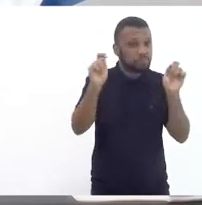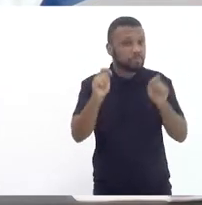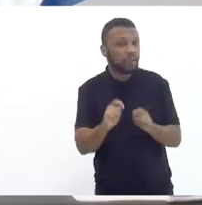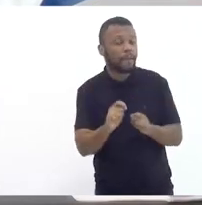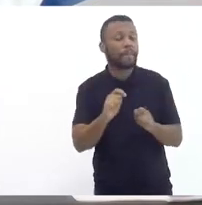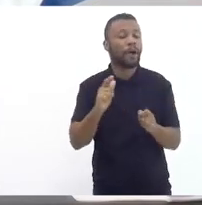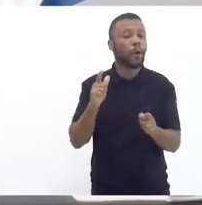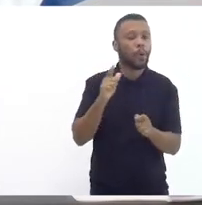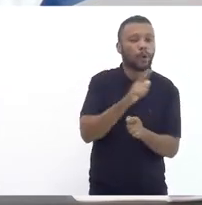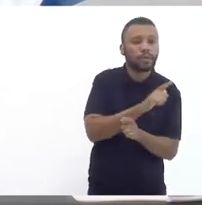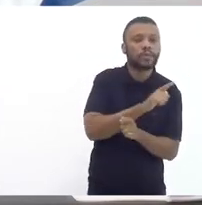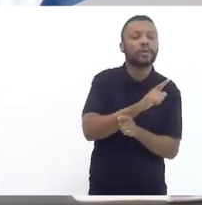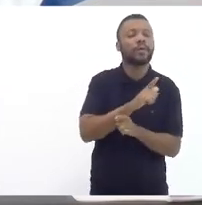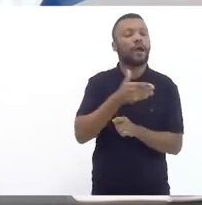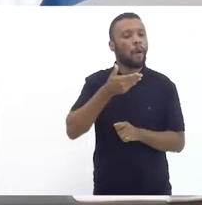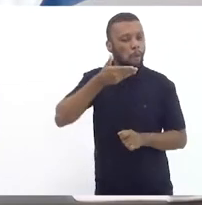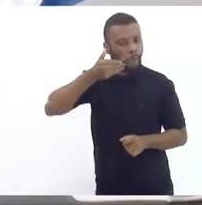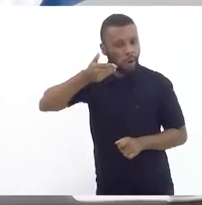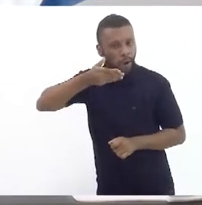à melhoria, à modernização